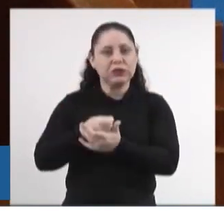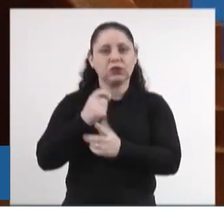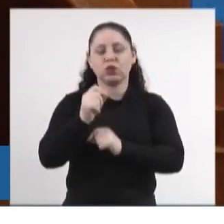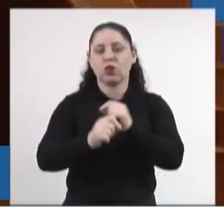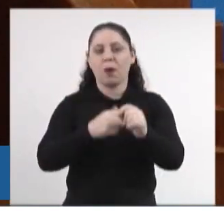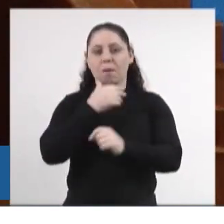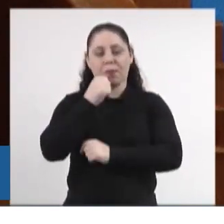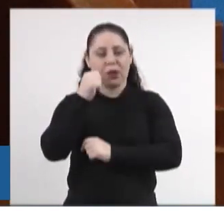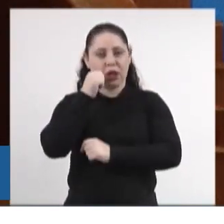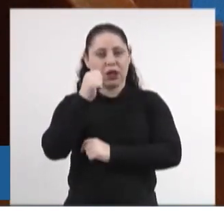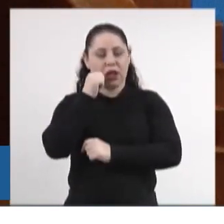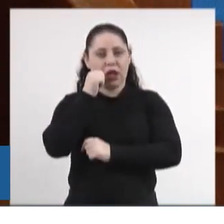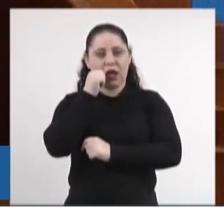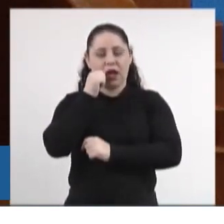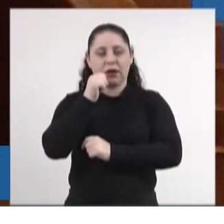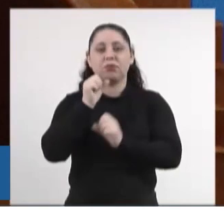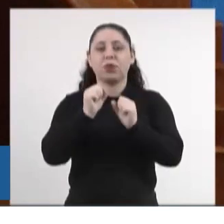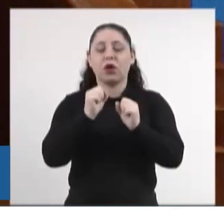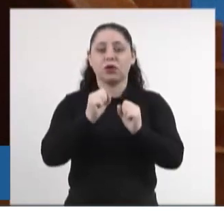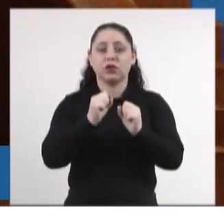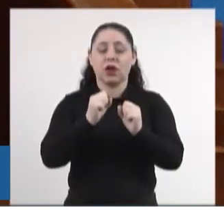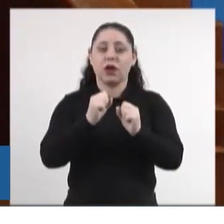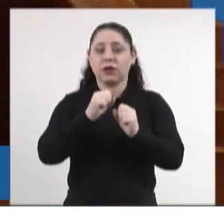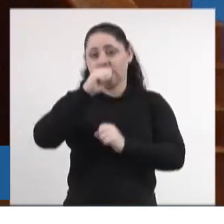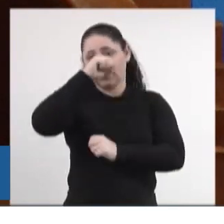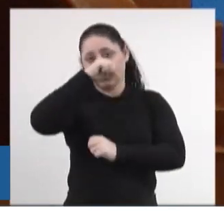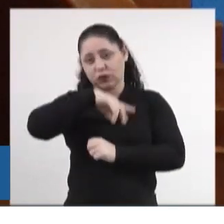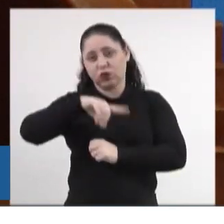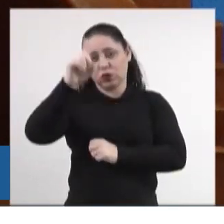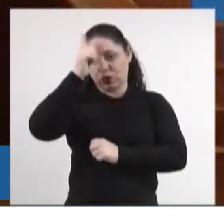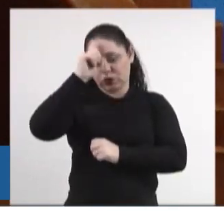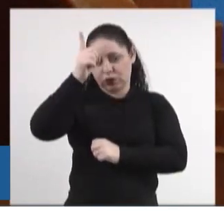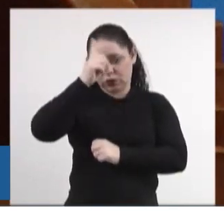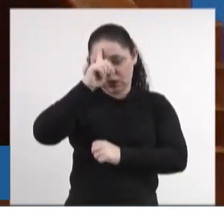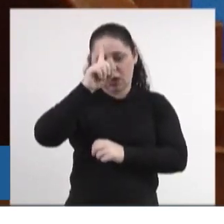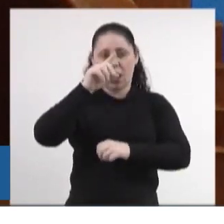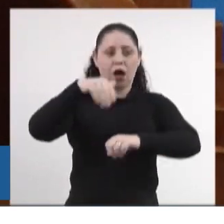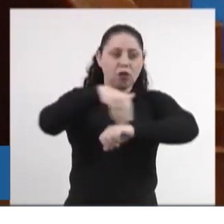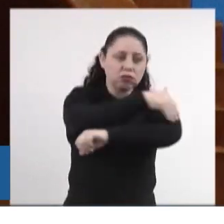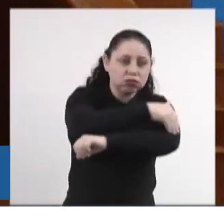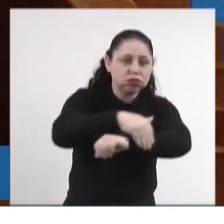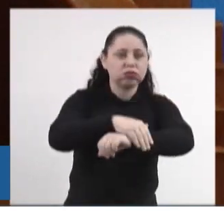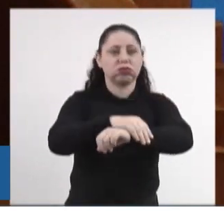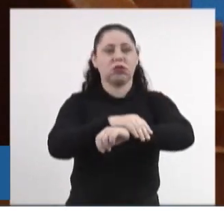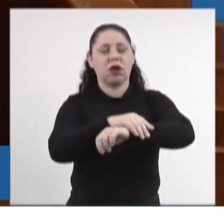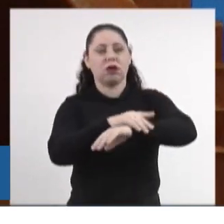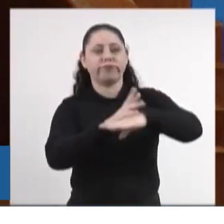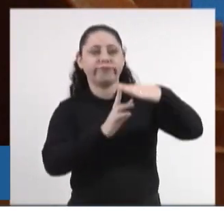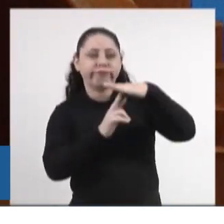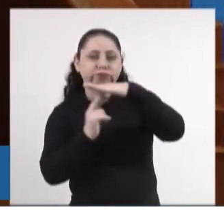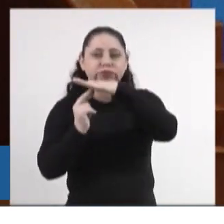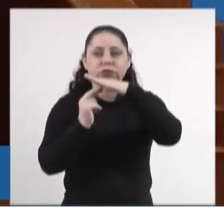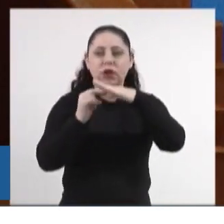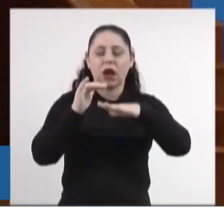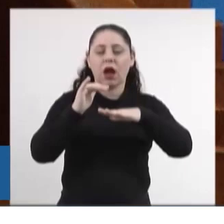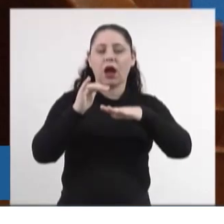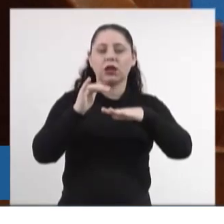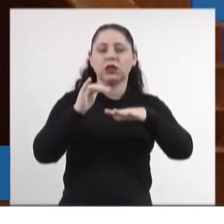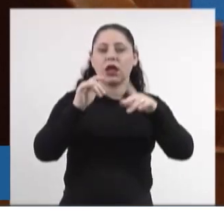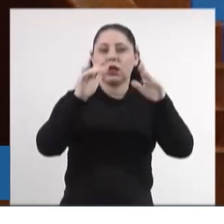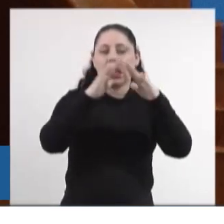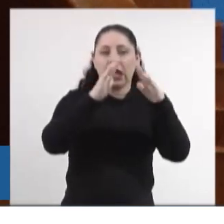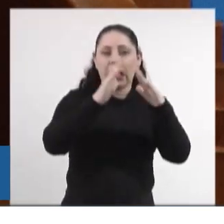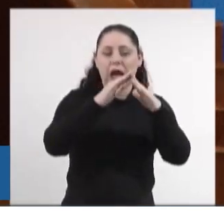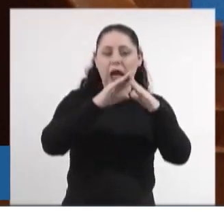estão expostas a todo tipo de violência na batalha, né? Nos pontos de rua, nas uisquerias, nas casas de